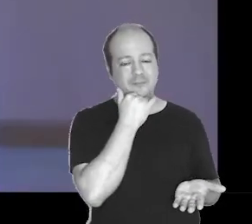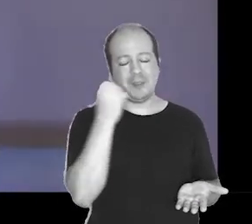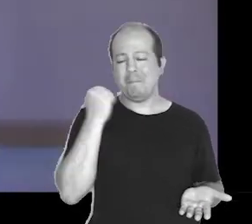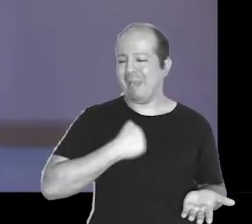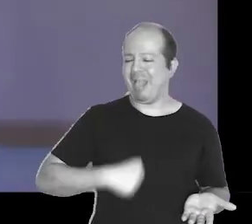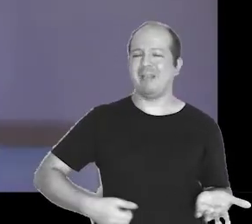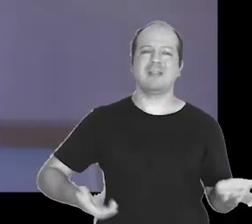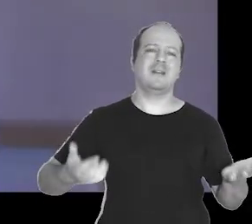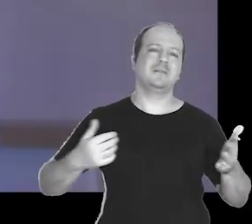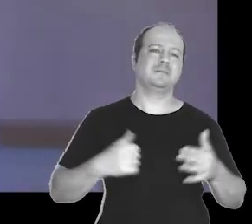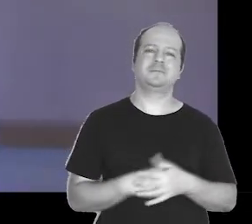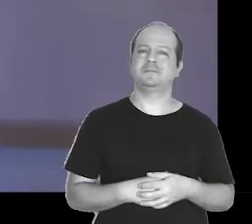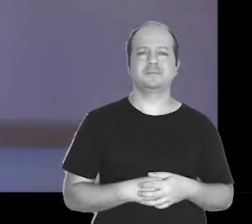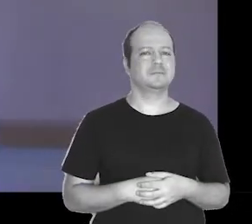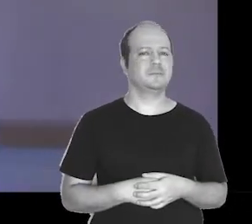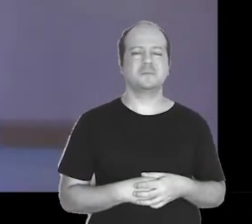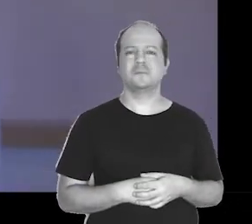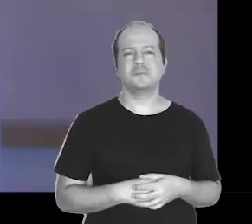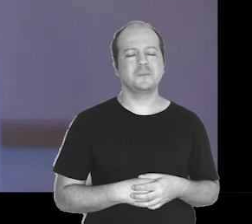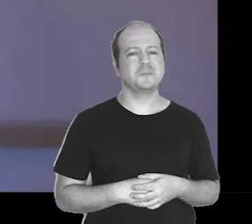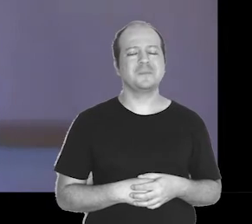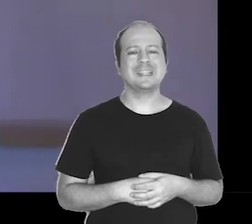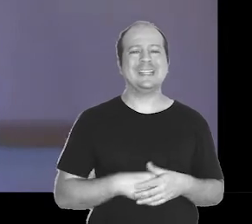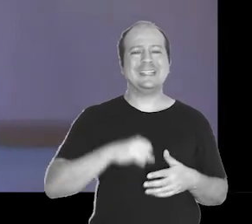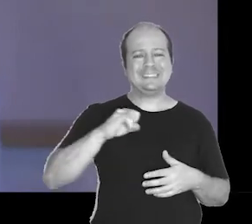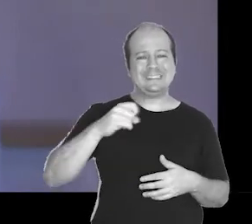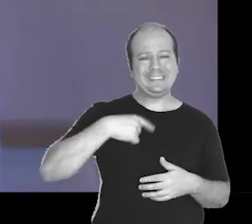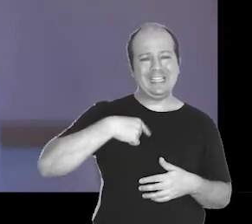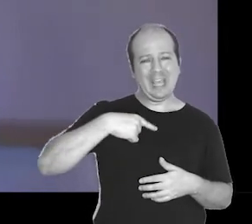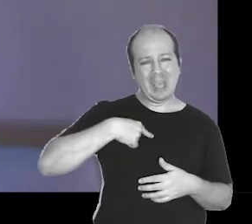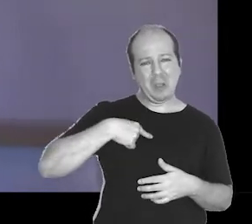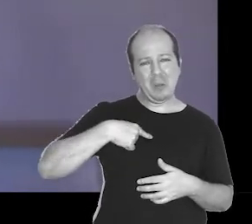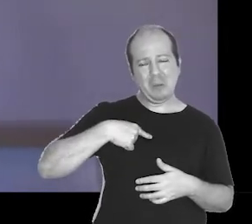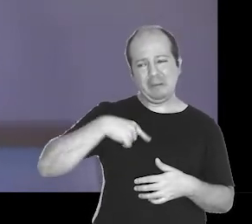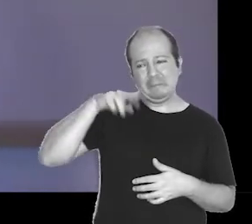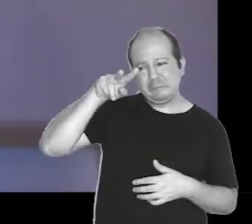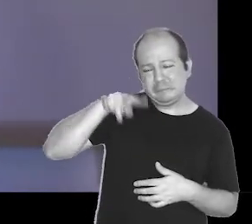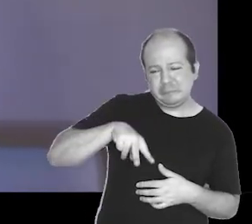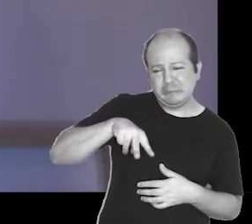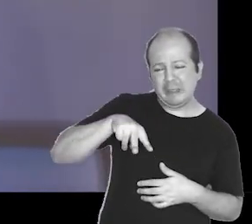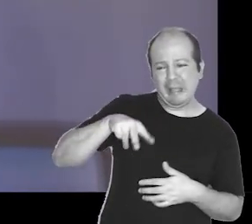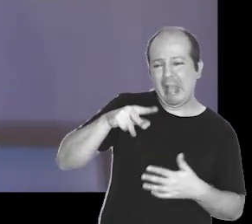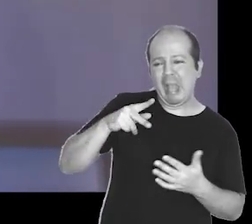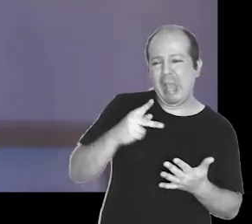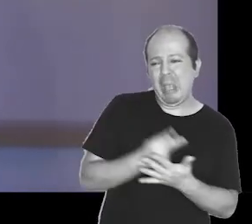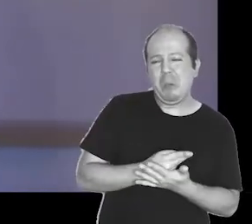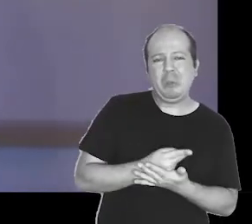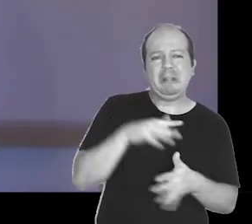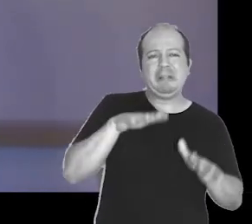Merda! Se eu fosse meu analisando agora, eu chamaria este erro de